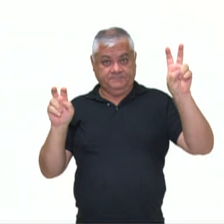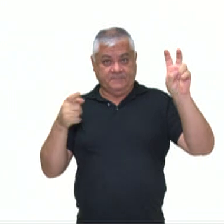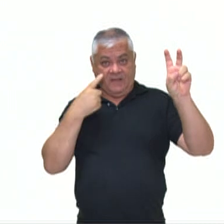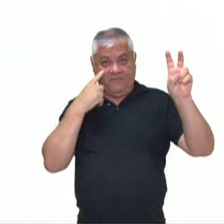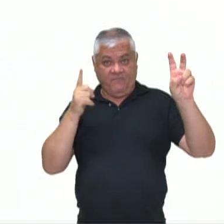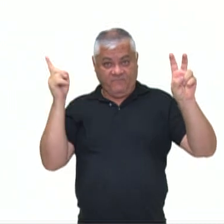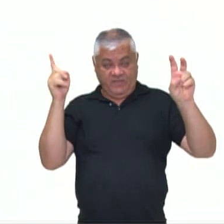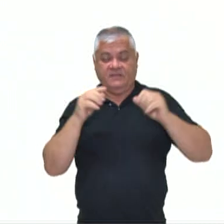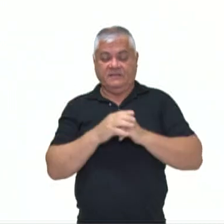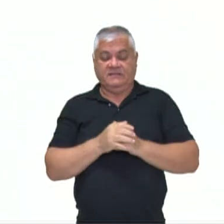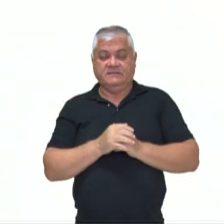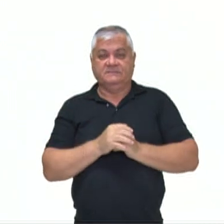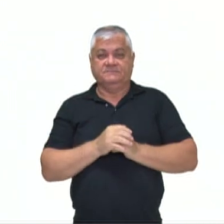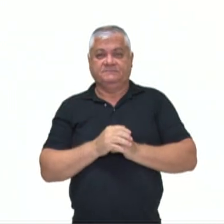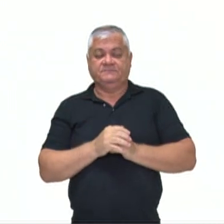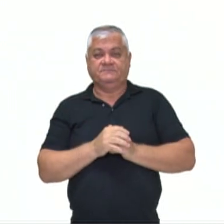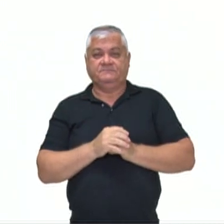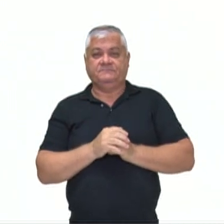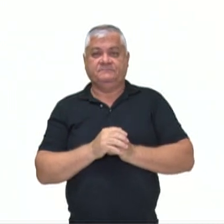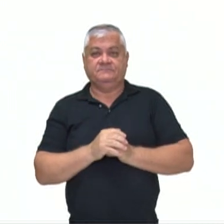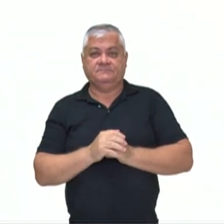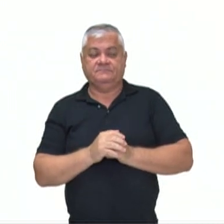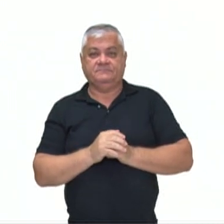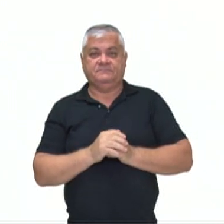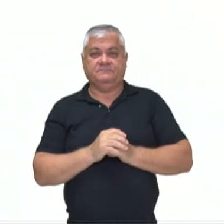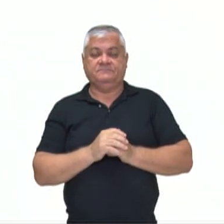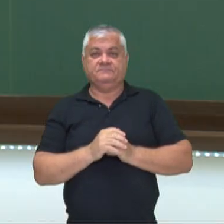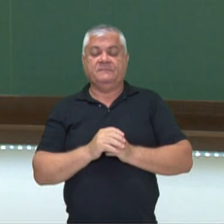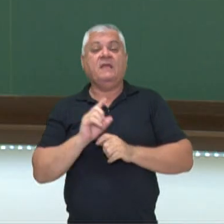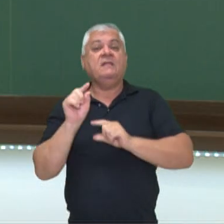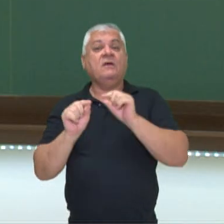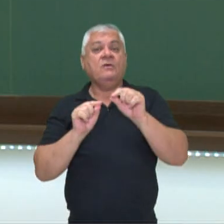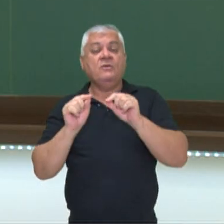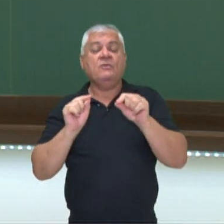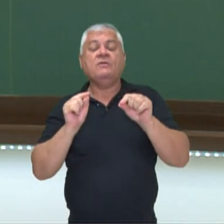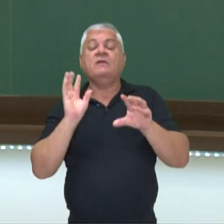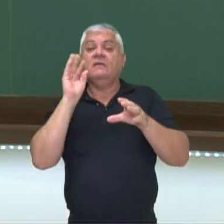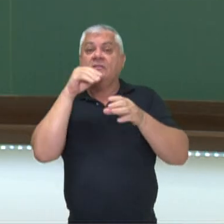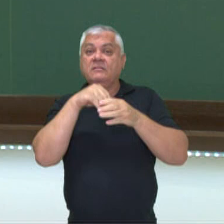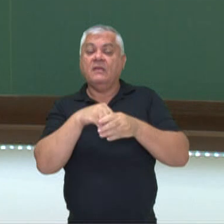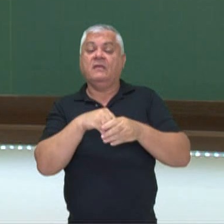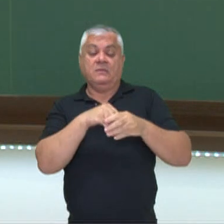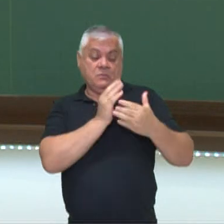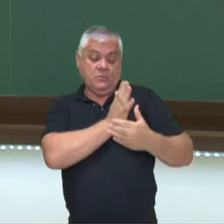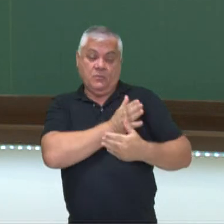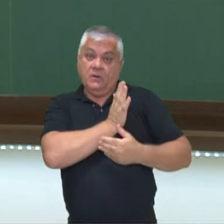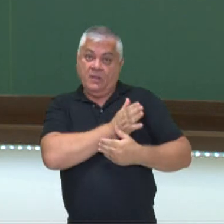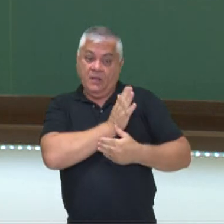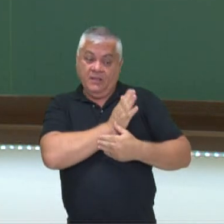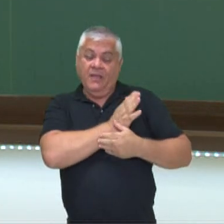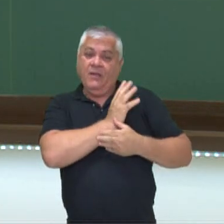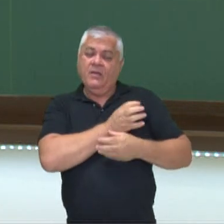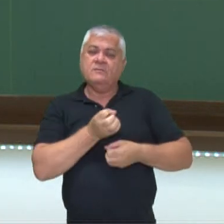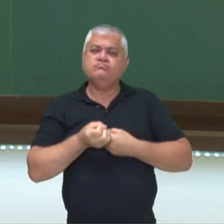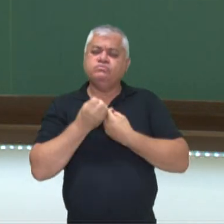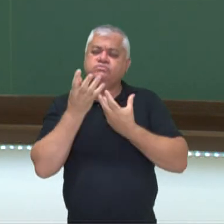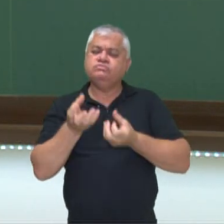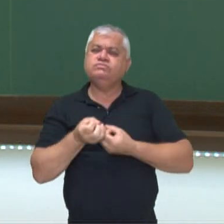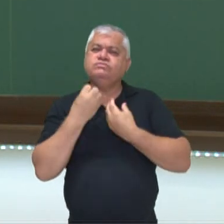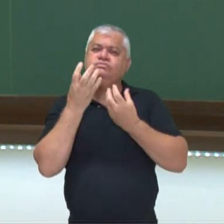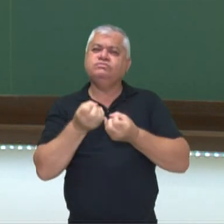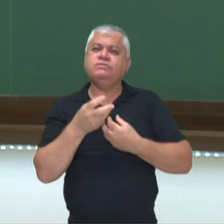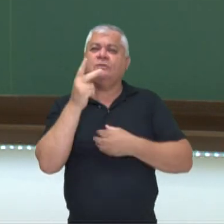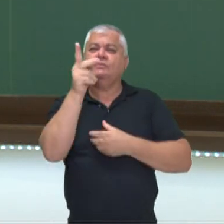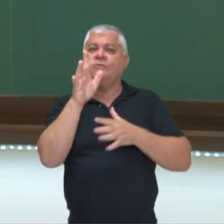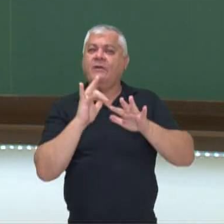que abunda em tu coração, habla tus redes. Então, aquilo que está aí abundante no seu coração é o que diz um pouco e fala